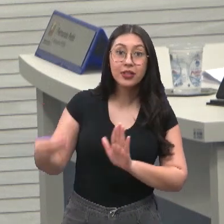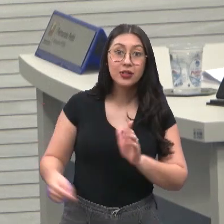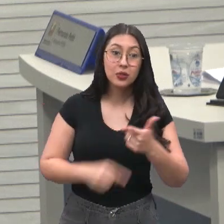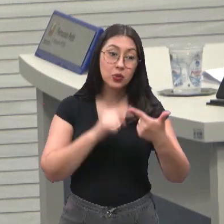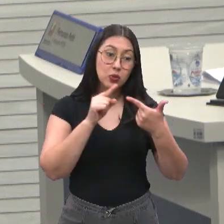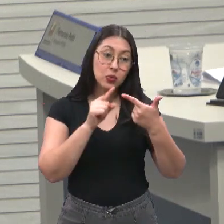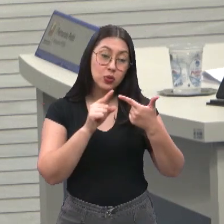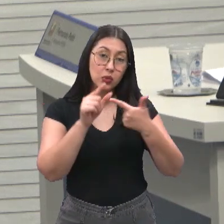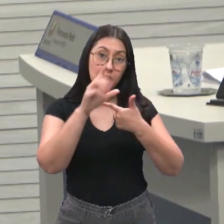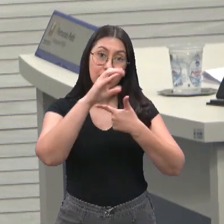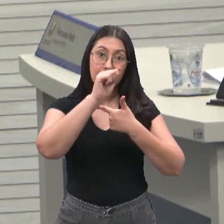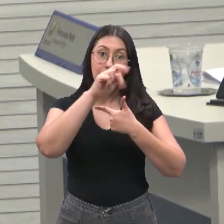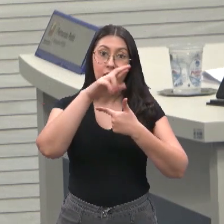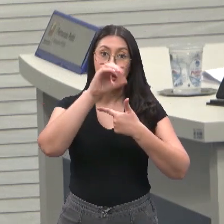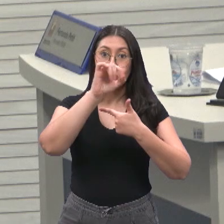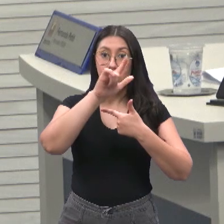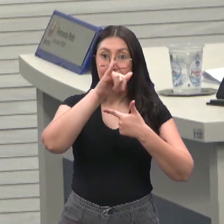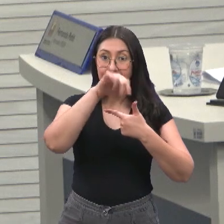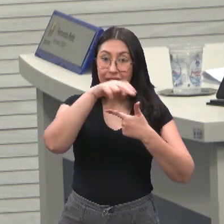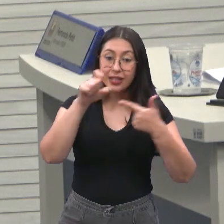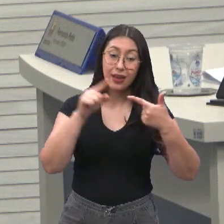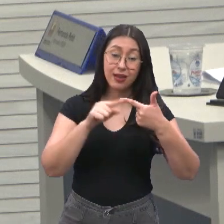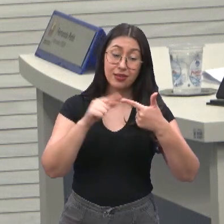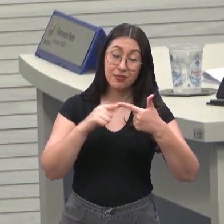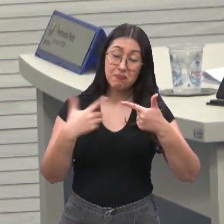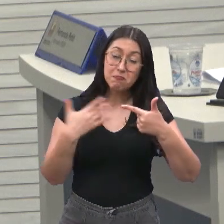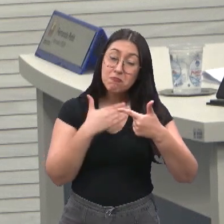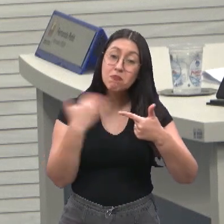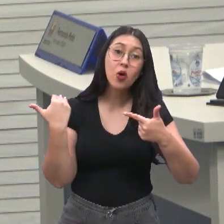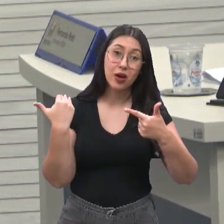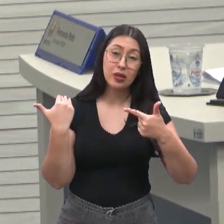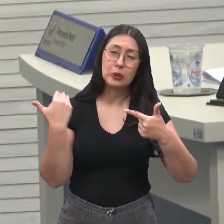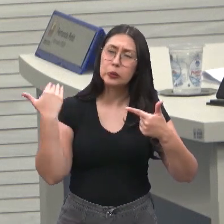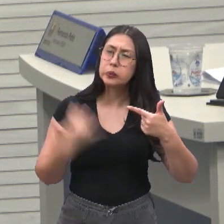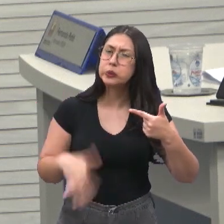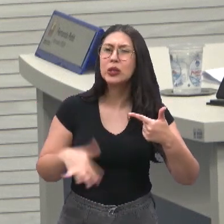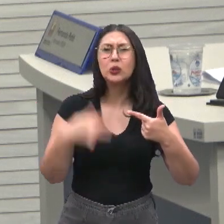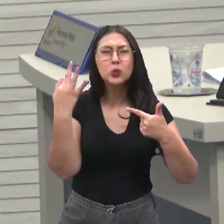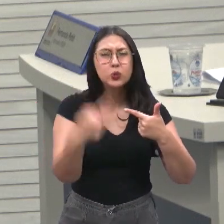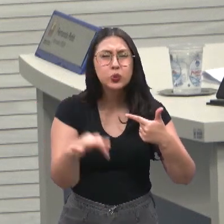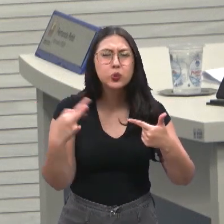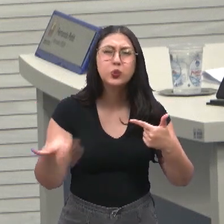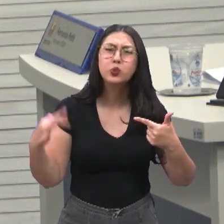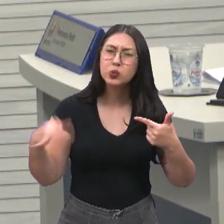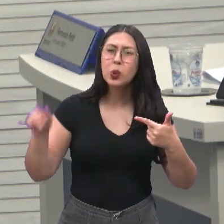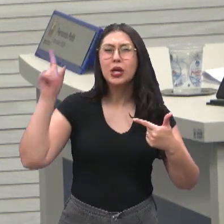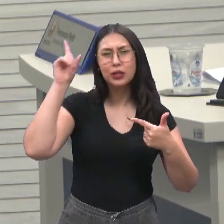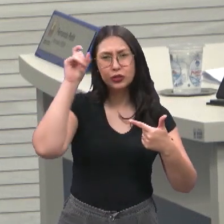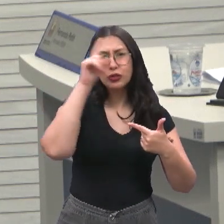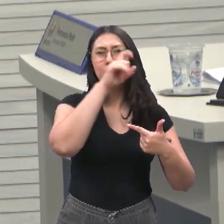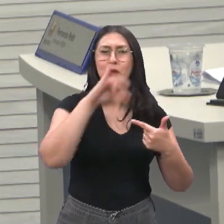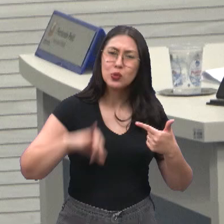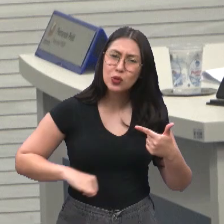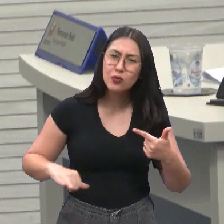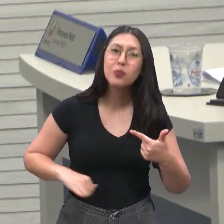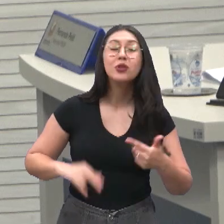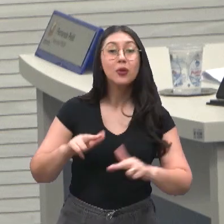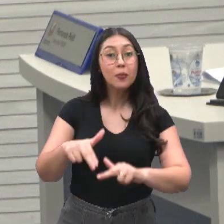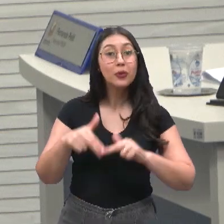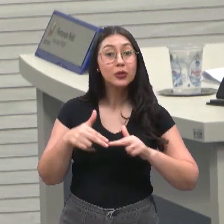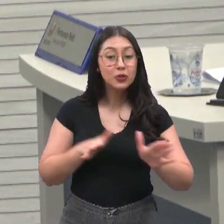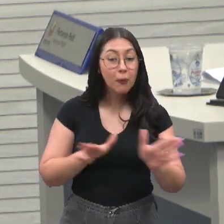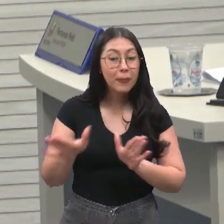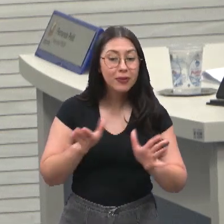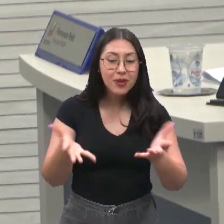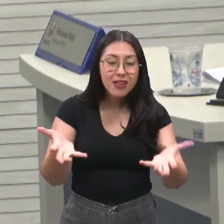perdeu, um luto terrível, uma dor para qualquer mãe. Portanto, nós temos também o nosso mandato em prol da